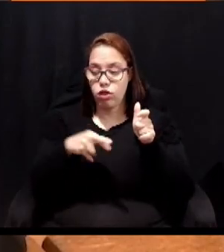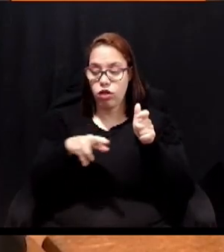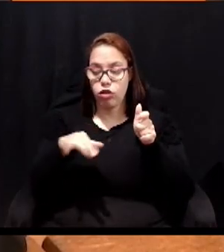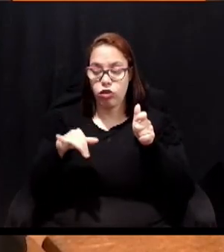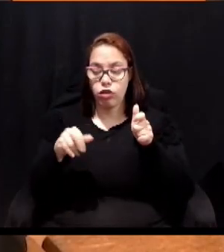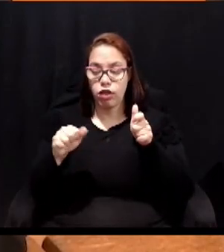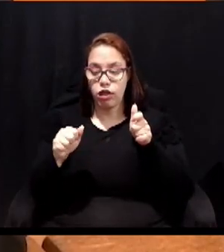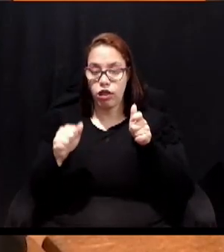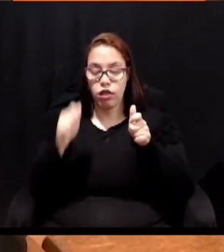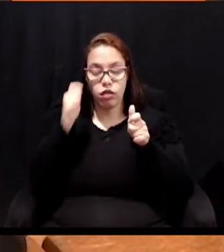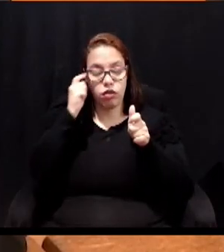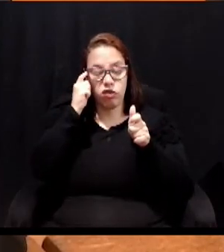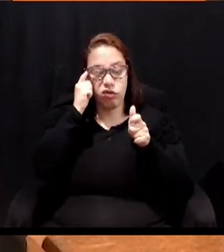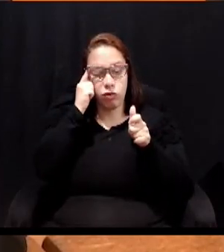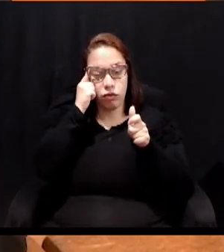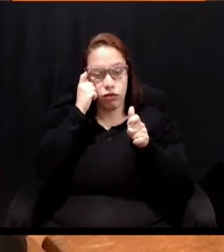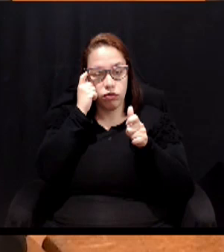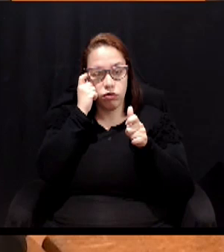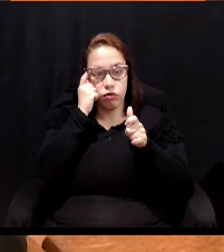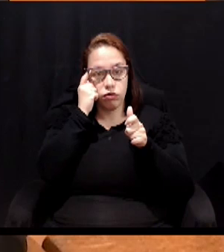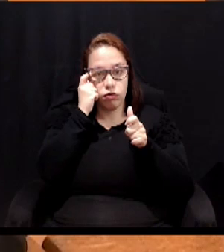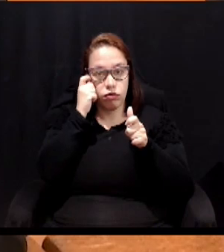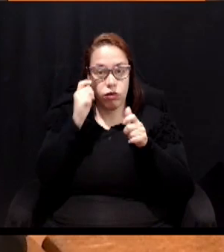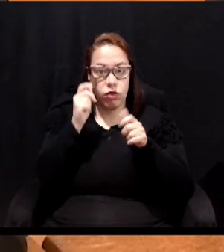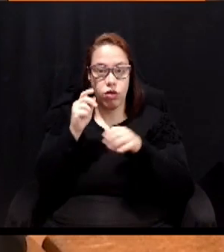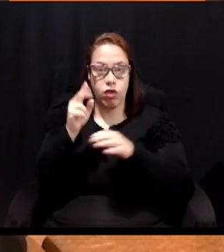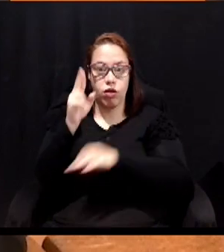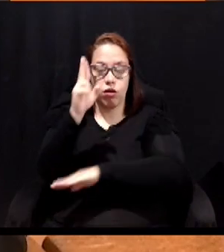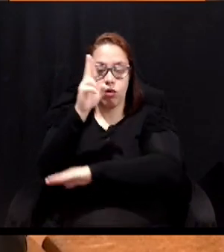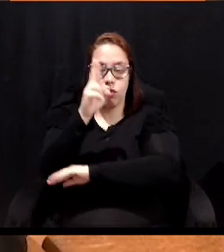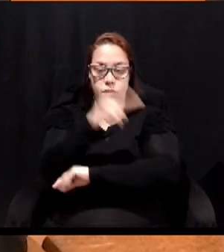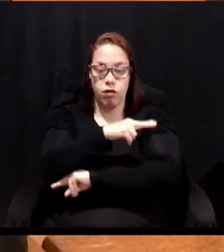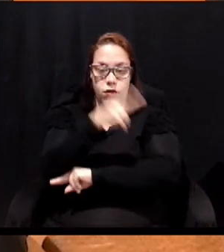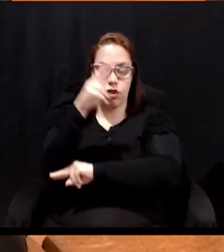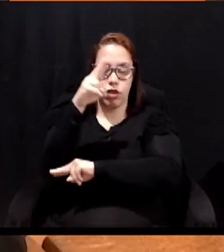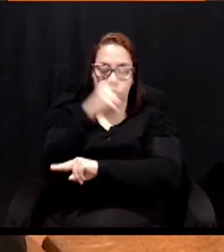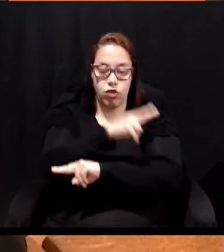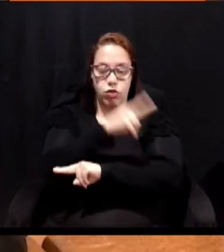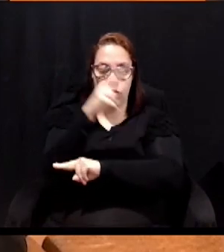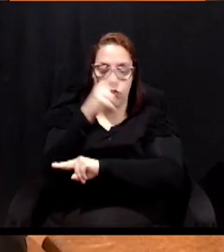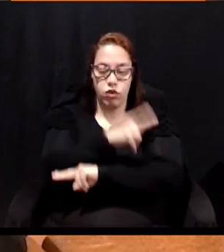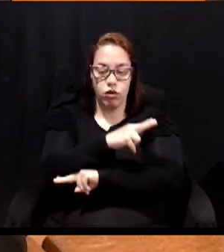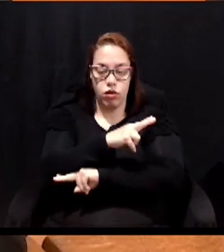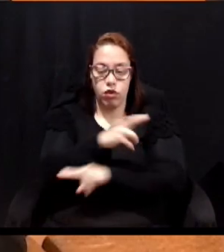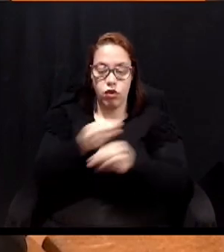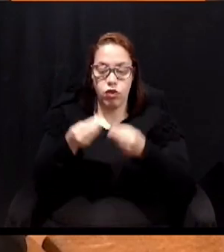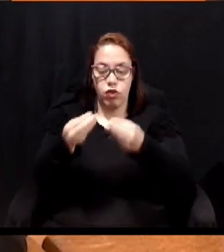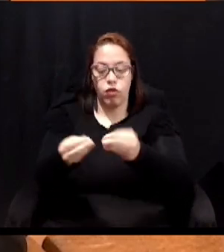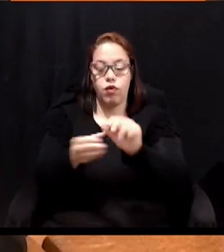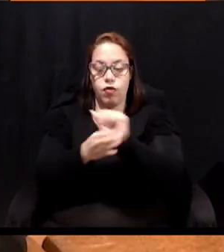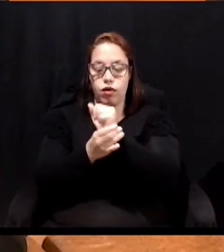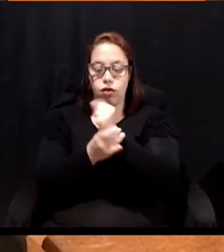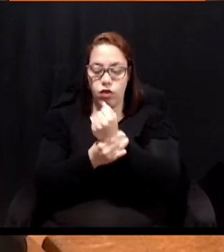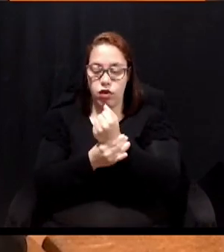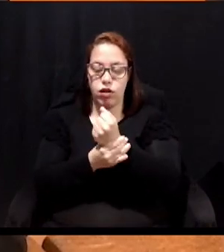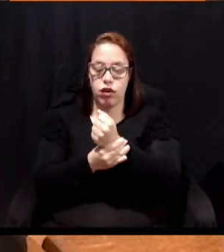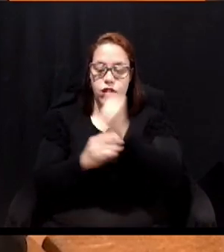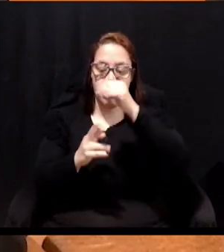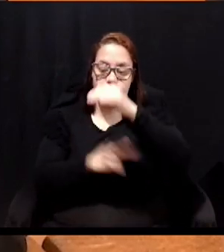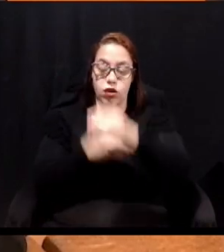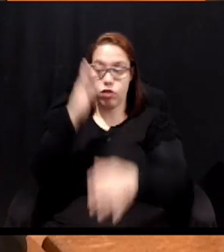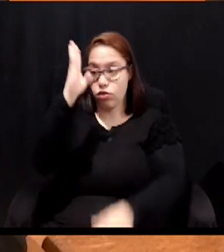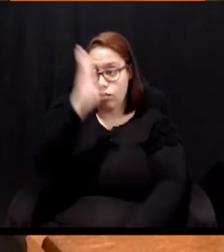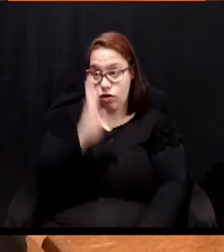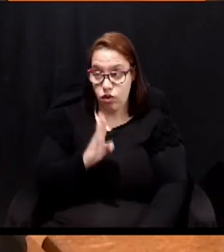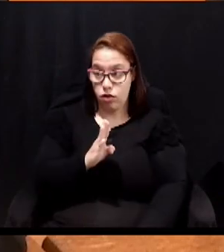vamos botar lá o pedágio, né? Vai oferecer mais o quê? A segurança nas estradas aqui do Brasil para cargas,